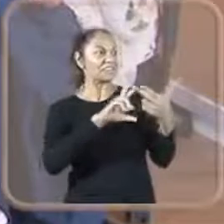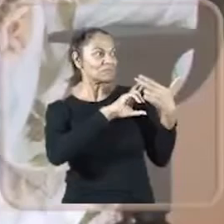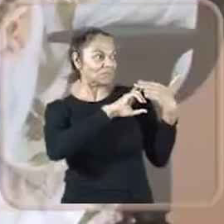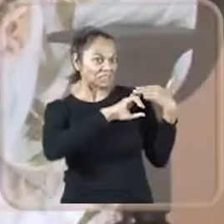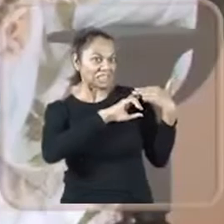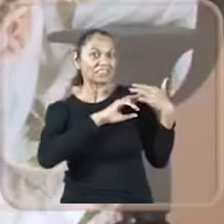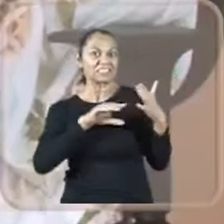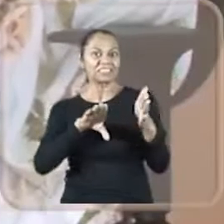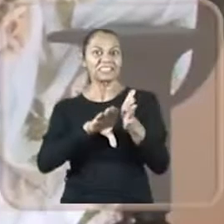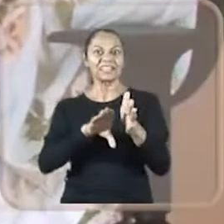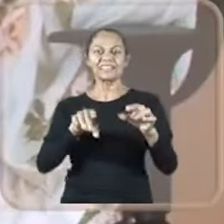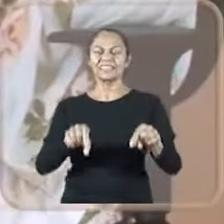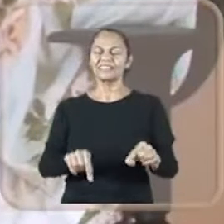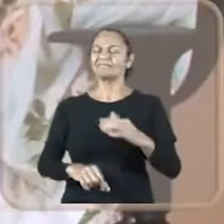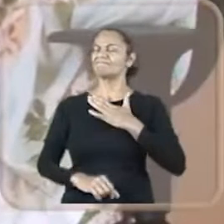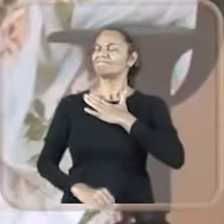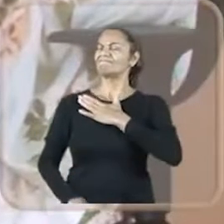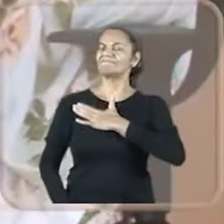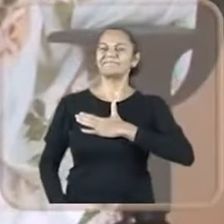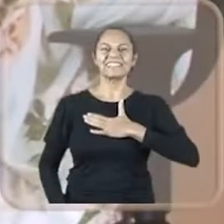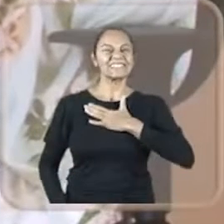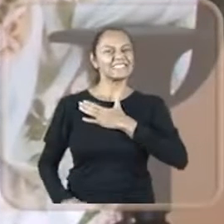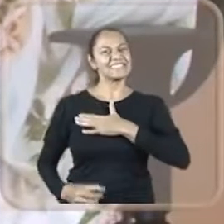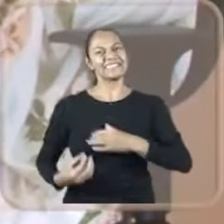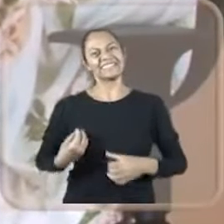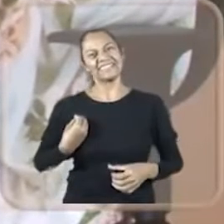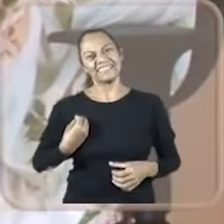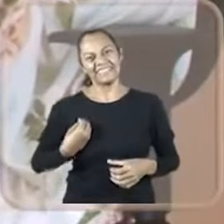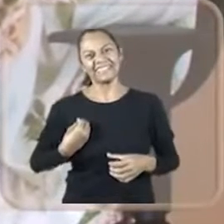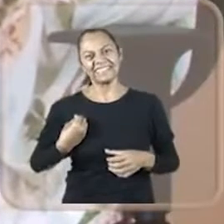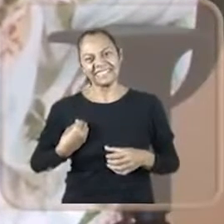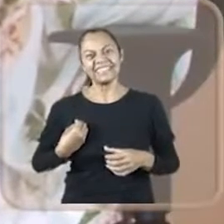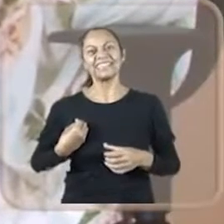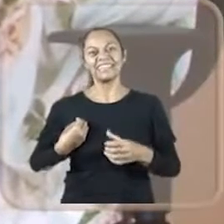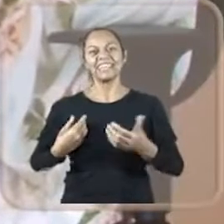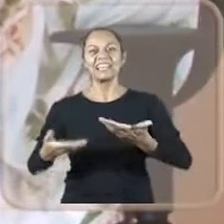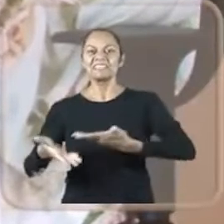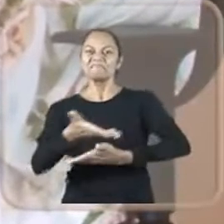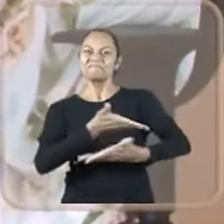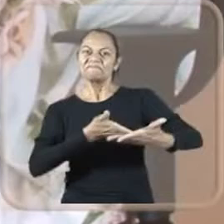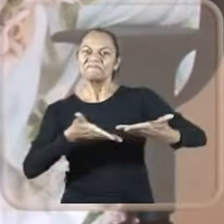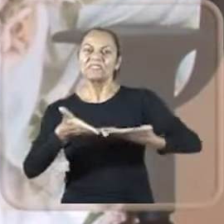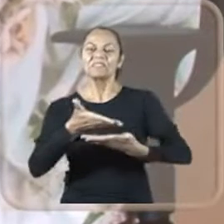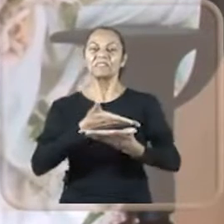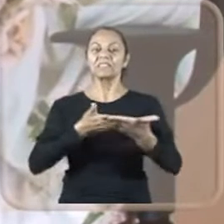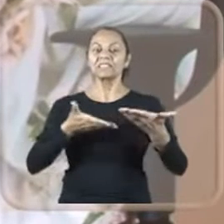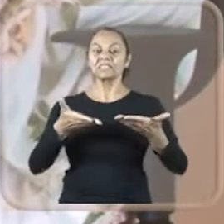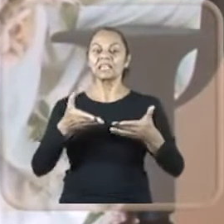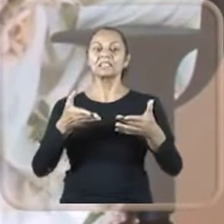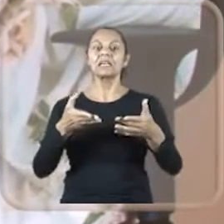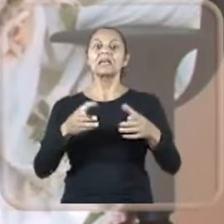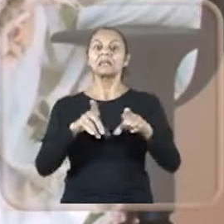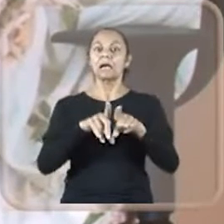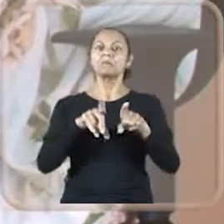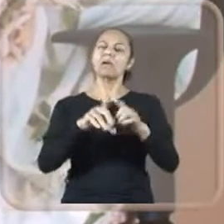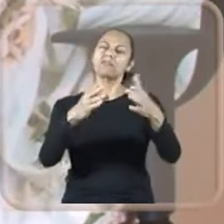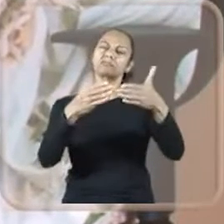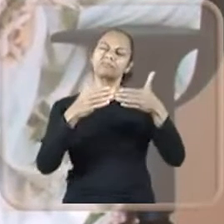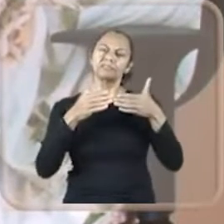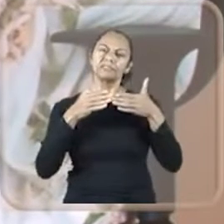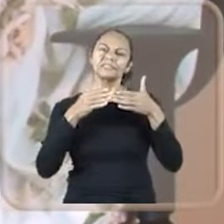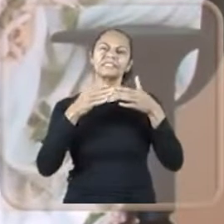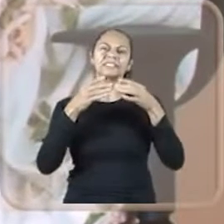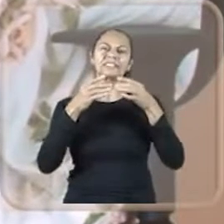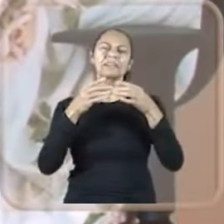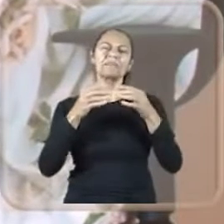aqui. Então, um prazer muito grande estar aqui, participar dessa roda de conversa hoje com vocês, e também peço permissão, até para